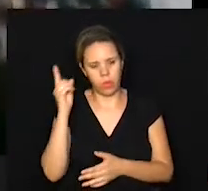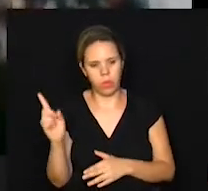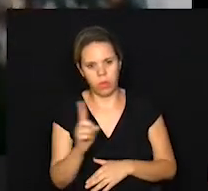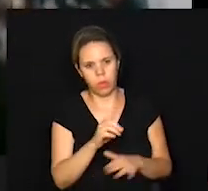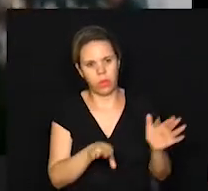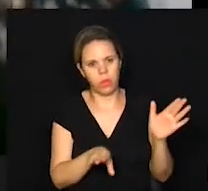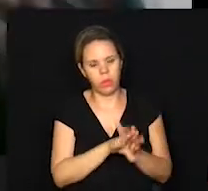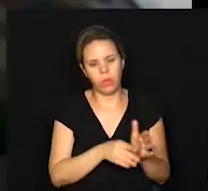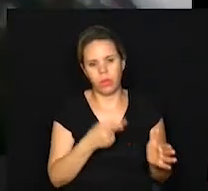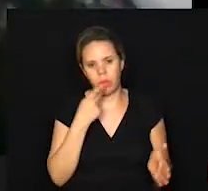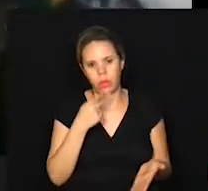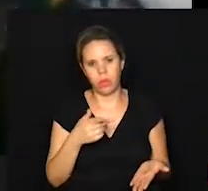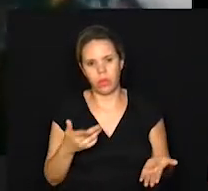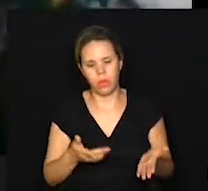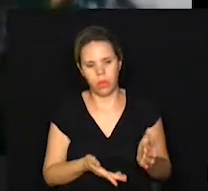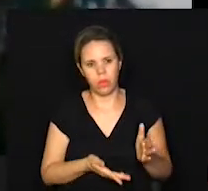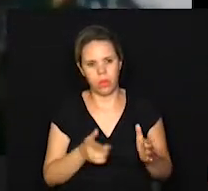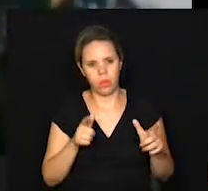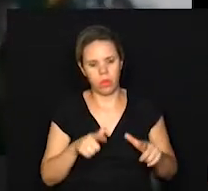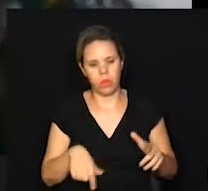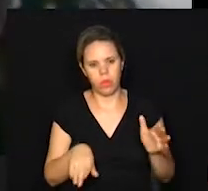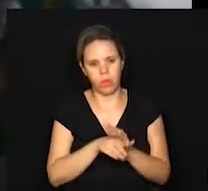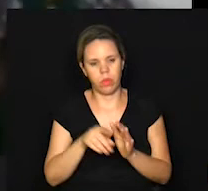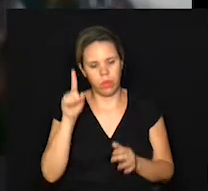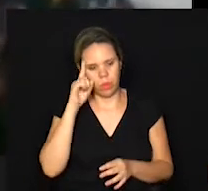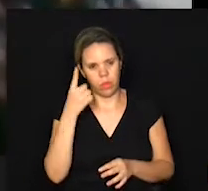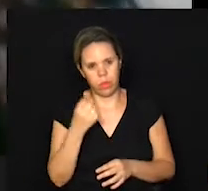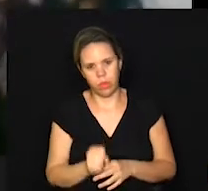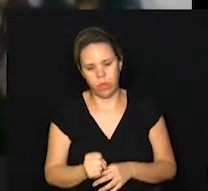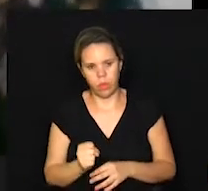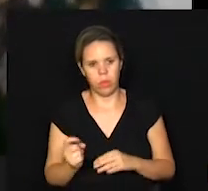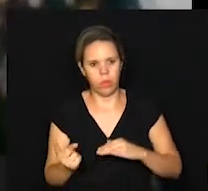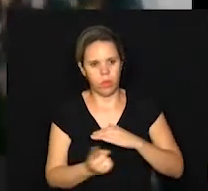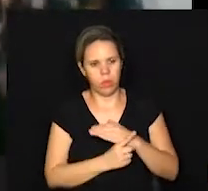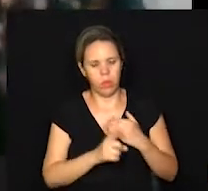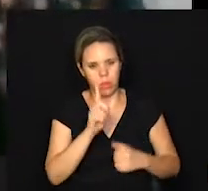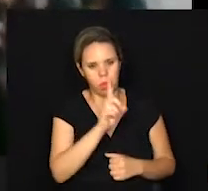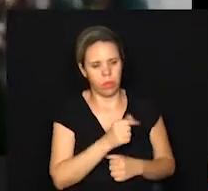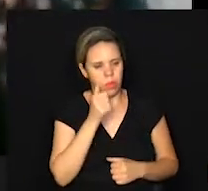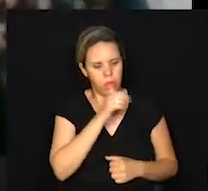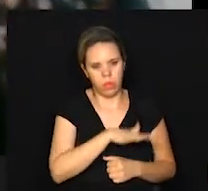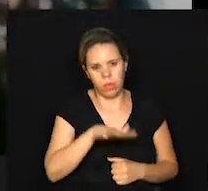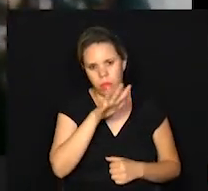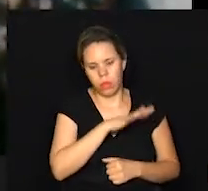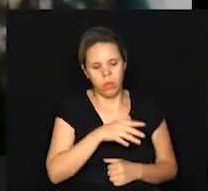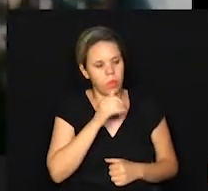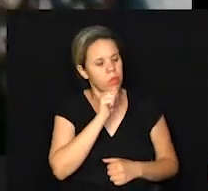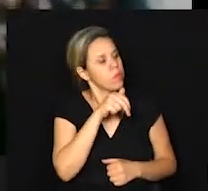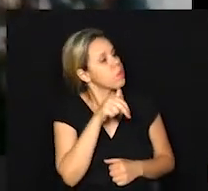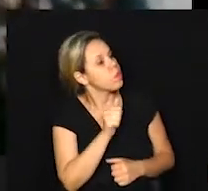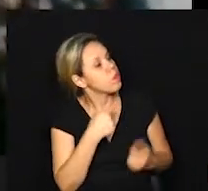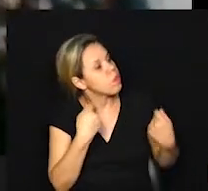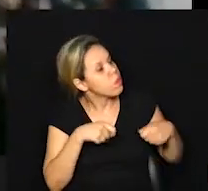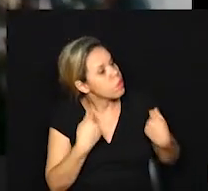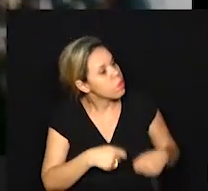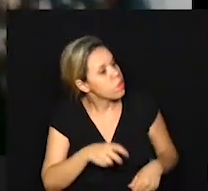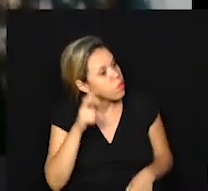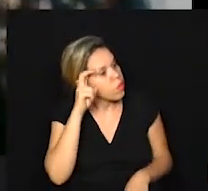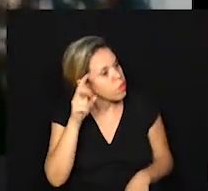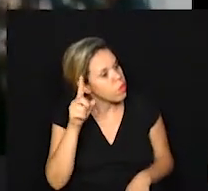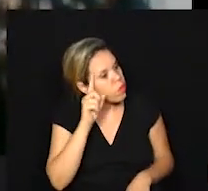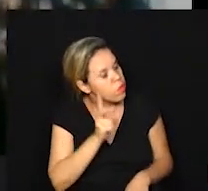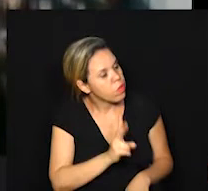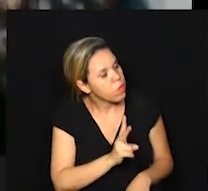saí, eu não conseguia. Eu cheguei nesse dia 18, fui até a diretora-geral e pedi a ela, Ana, eu preciso de 5 dias para